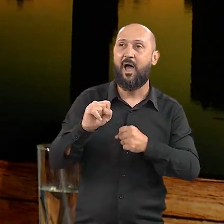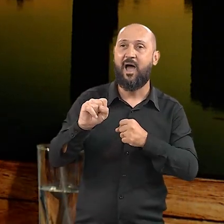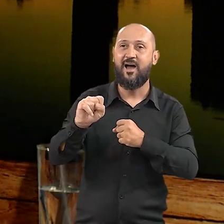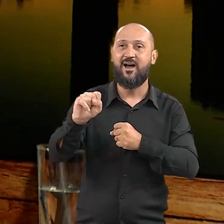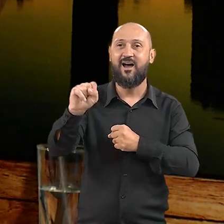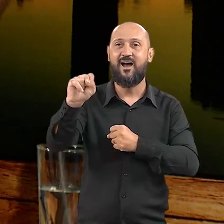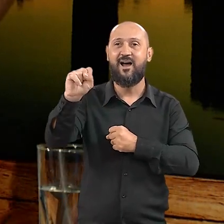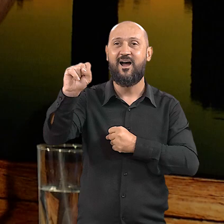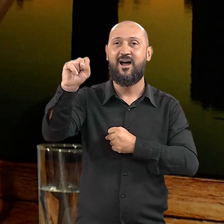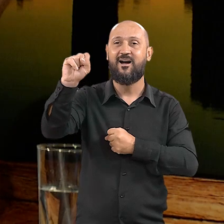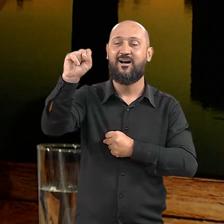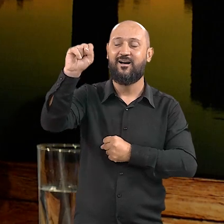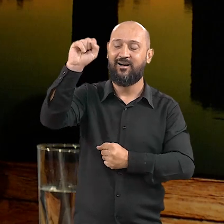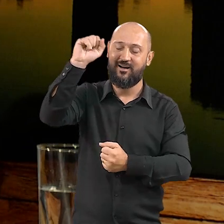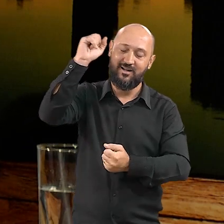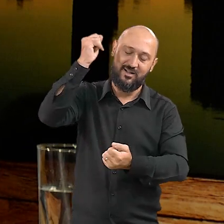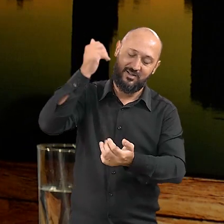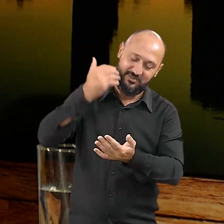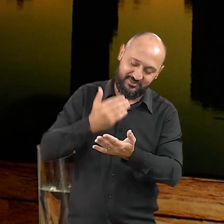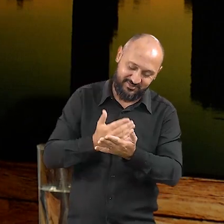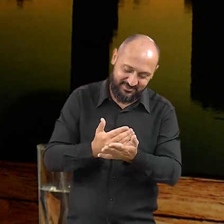aventura apenas